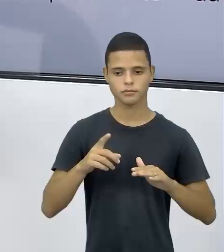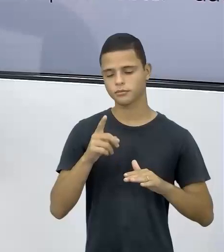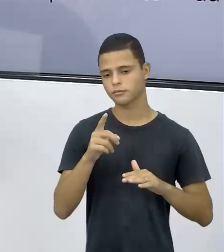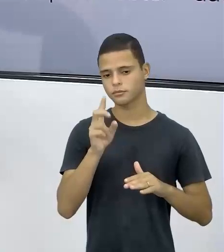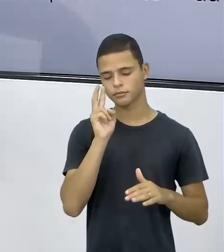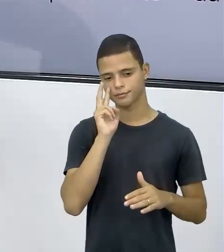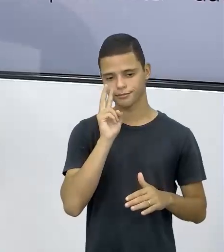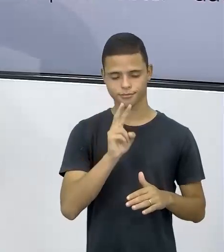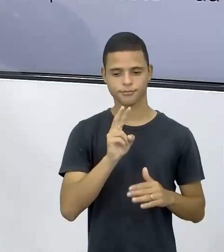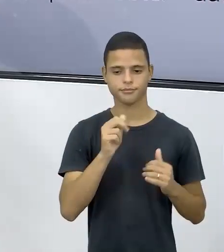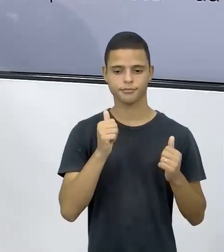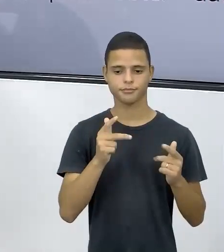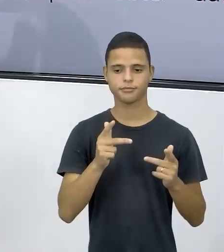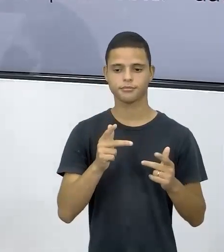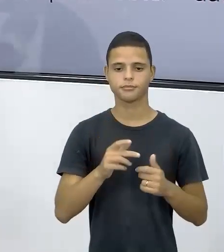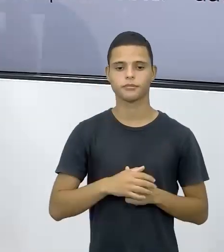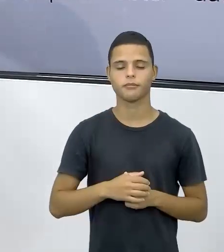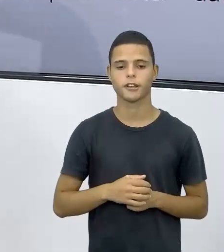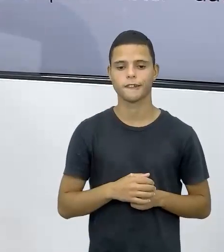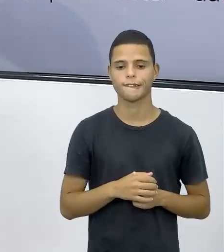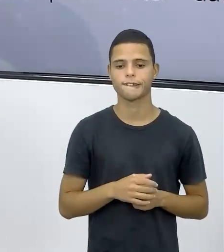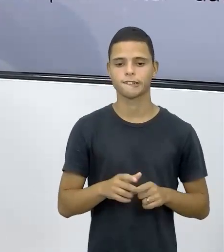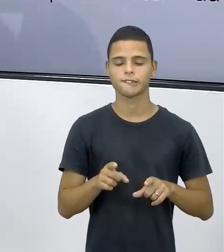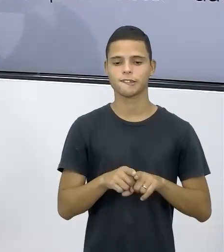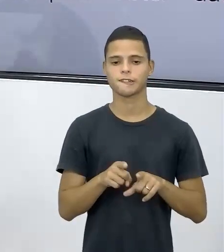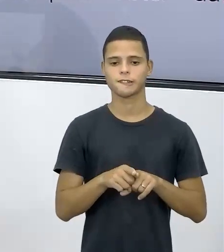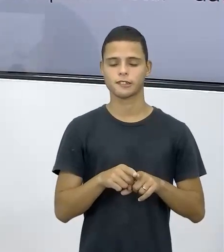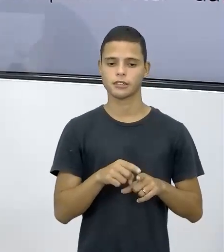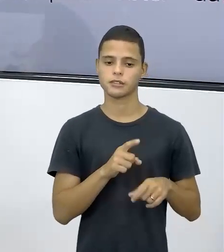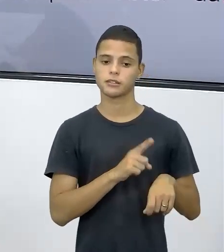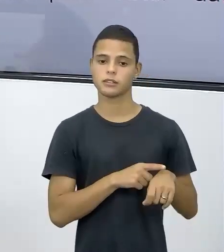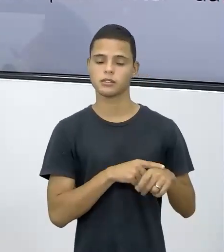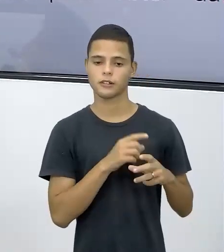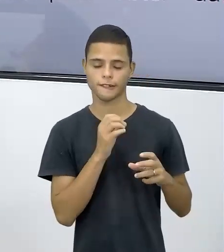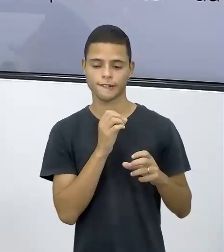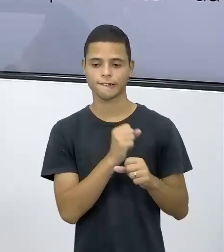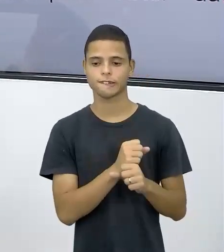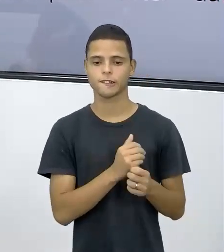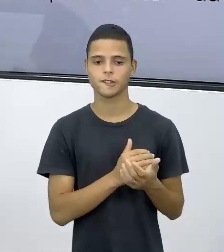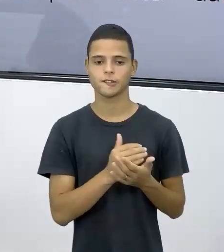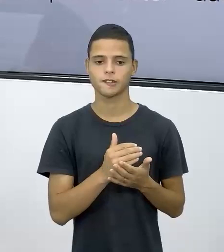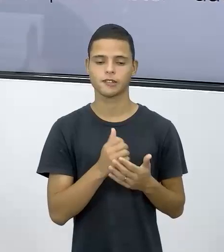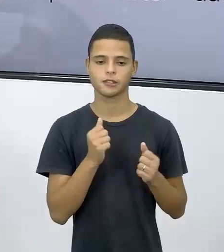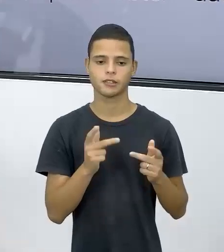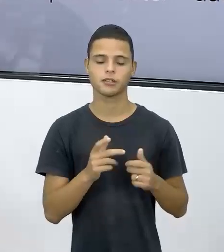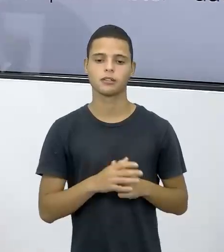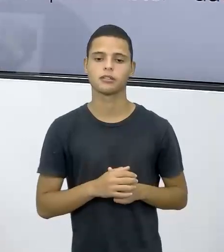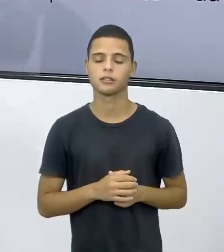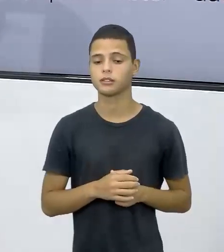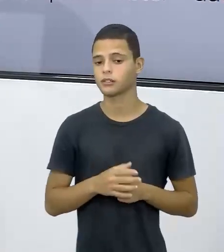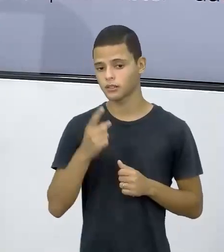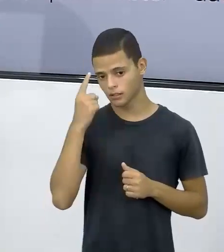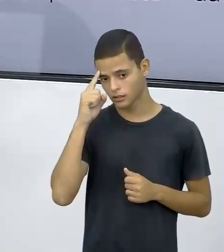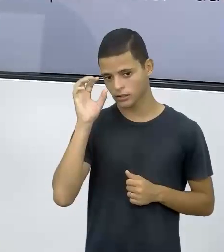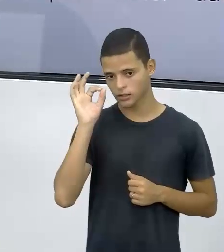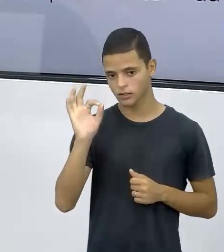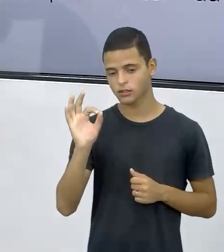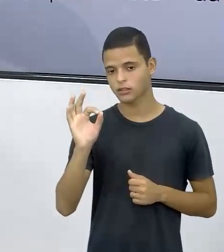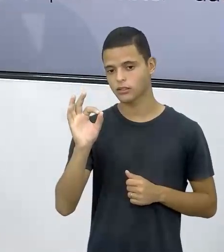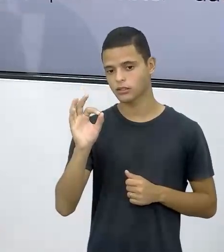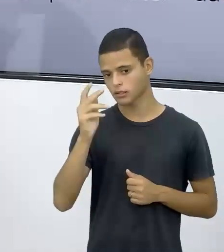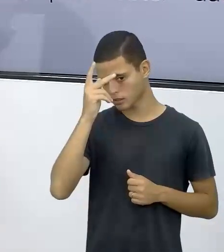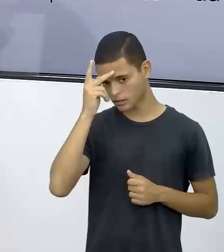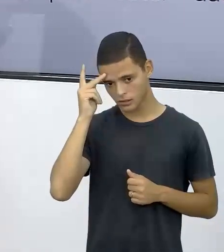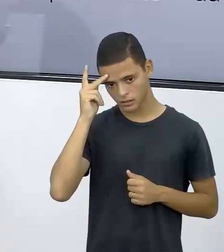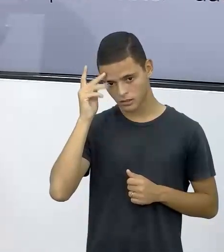olhar, dependendo dos seus olhos e do tempo que você gasta para acionar o cronômetro, tá bom? Da leitura. O ideal é que uma mesma pessoa